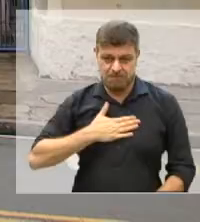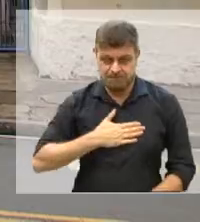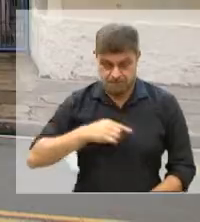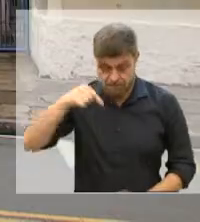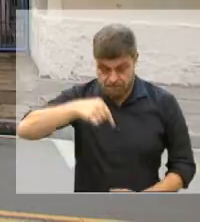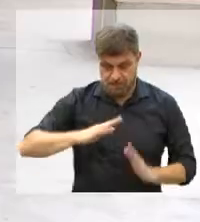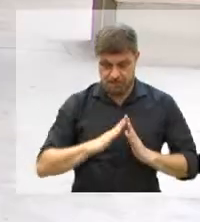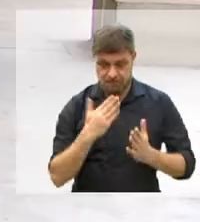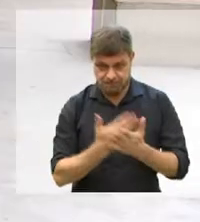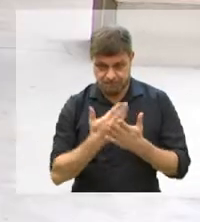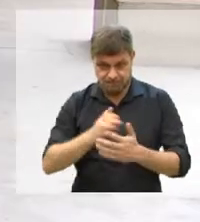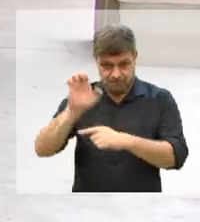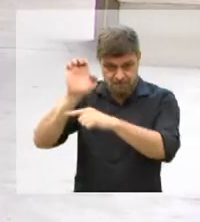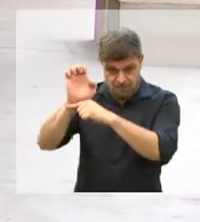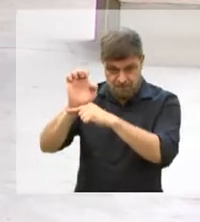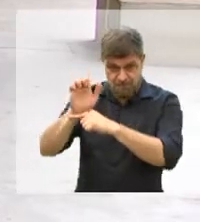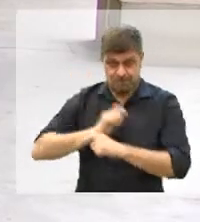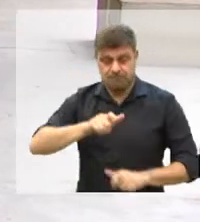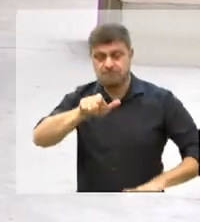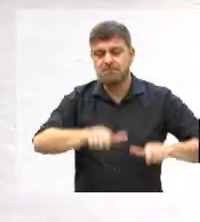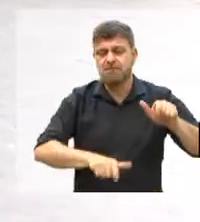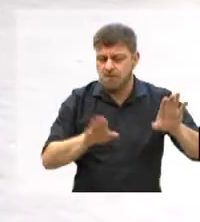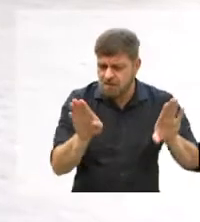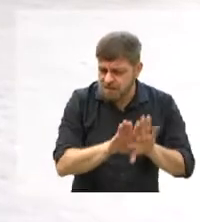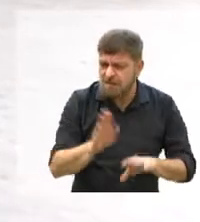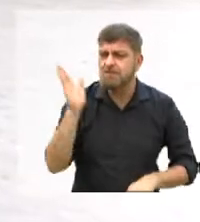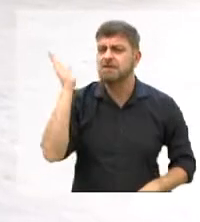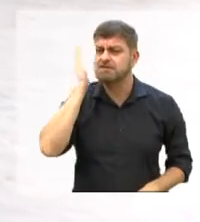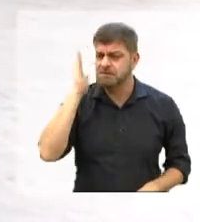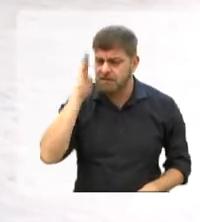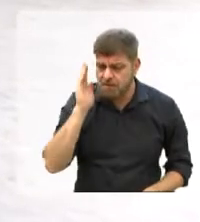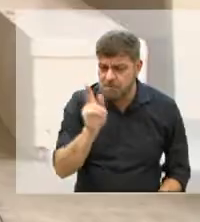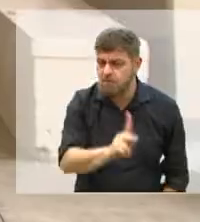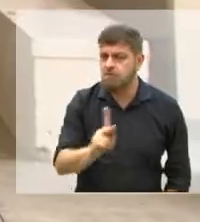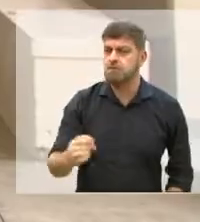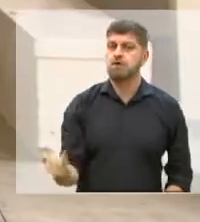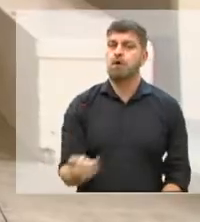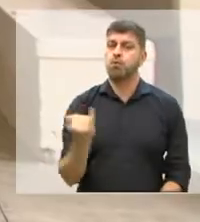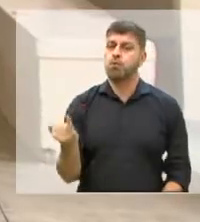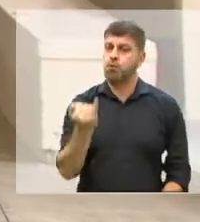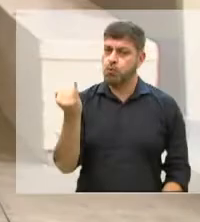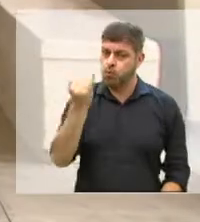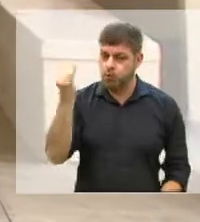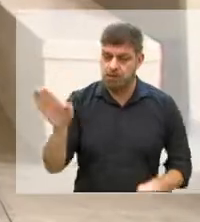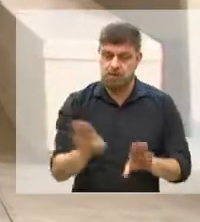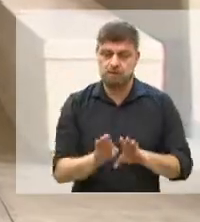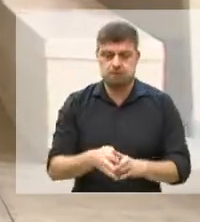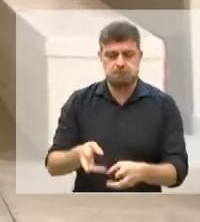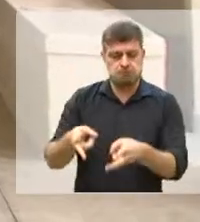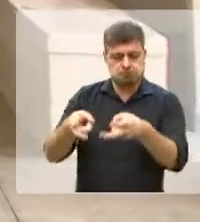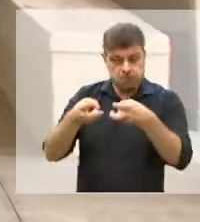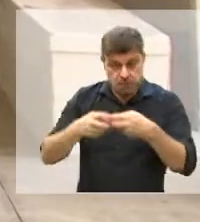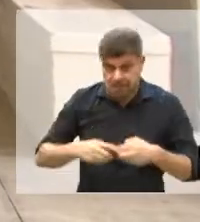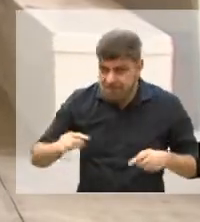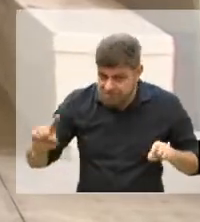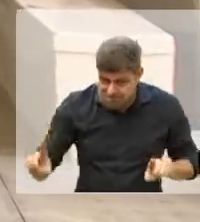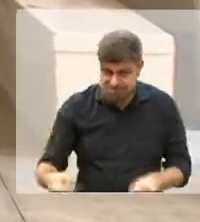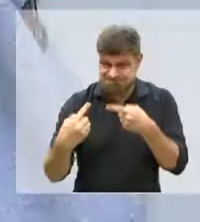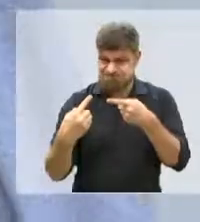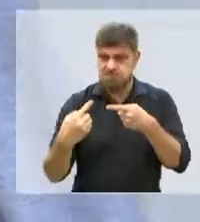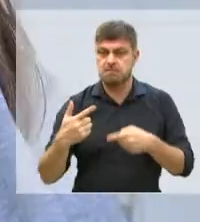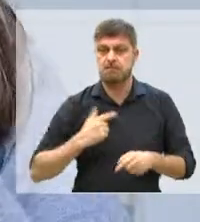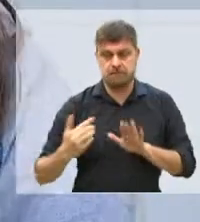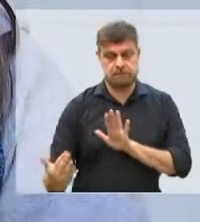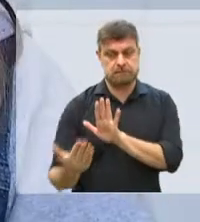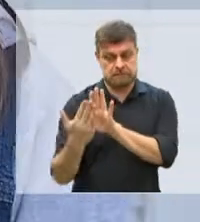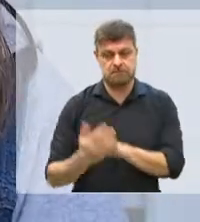escola estadual, a galera também sabe a importância que eles têm e até reconhece os desafios de quem ensina.